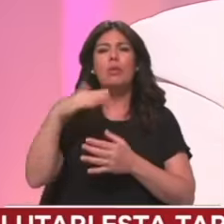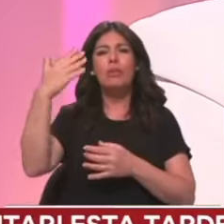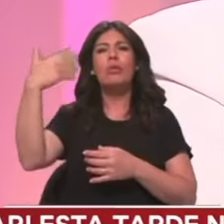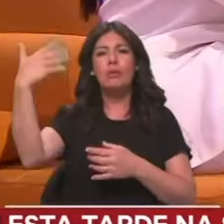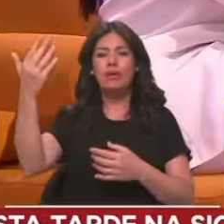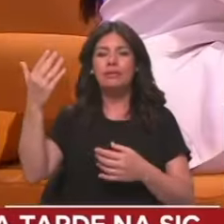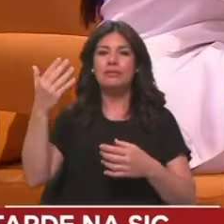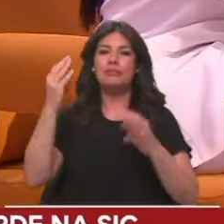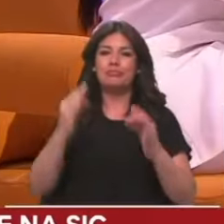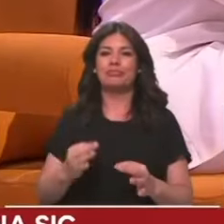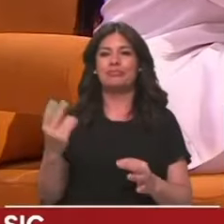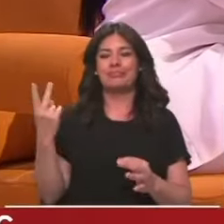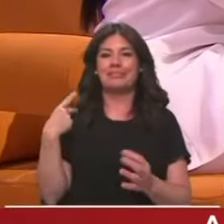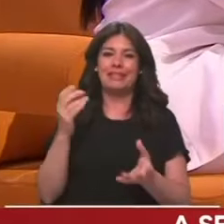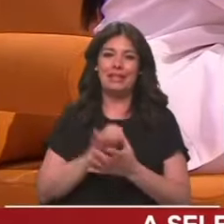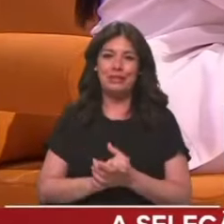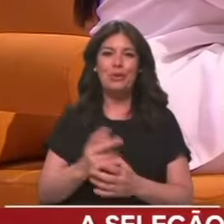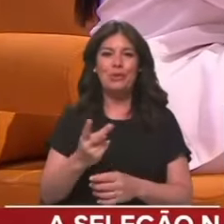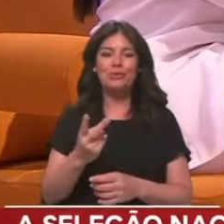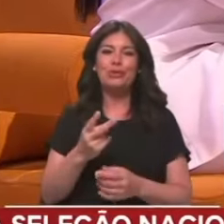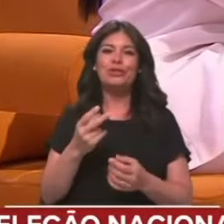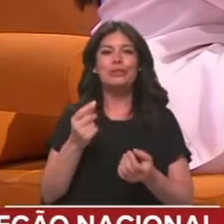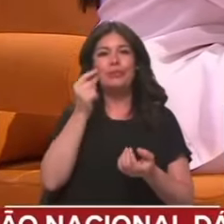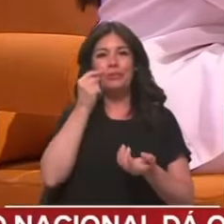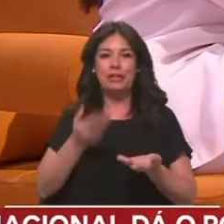você estavam à espera ou foi melhor foi melhor ainda do que aquilo que eu estava à espera